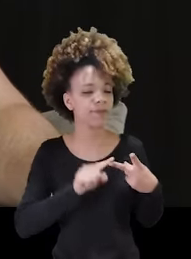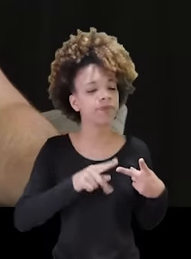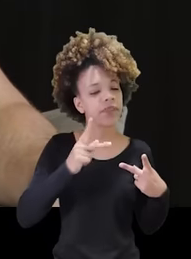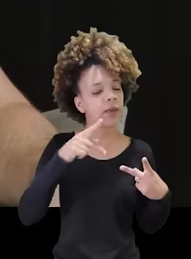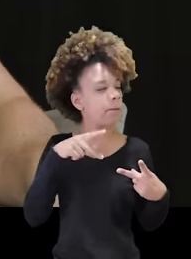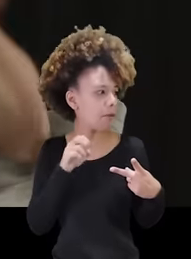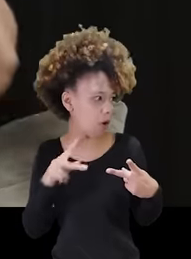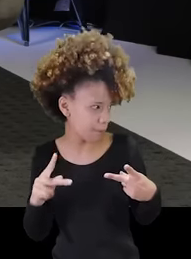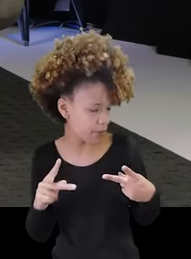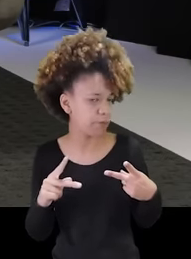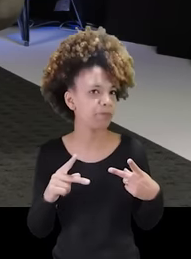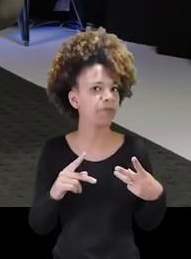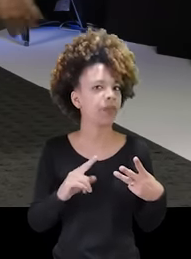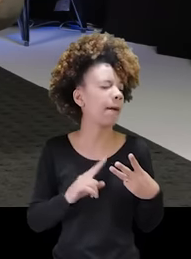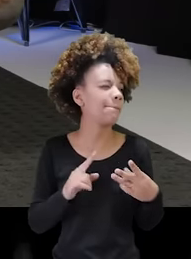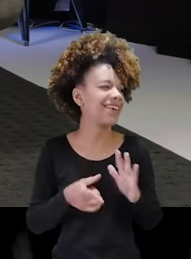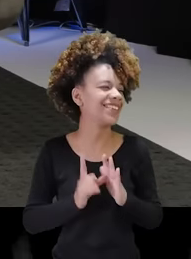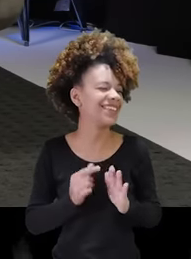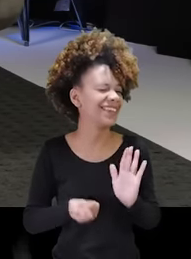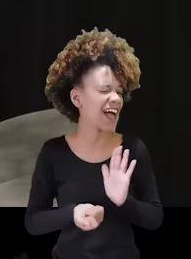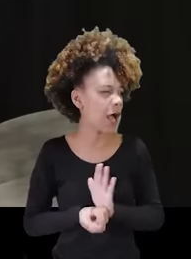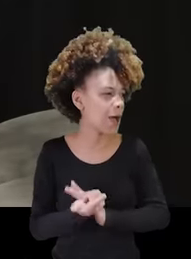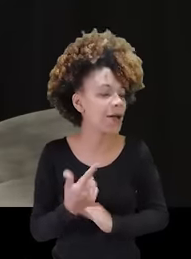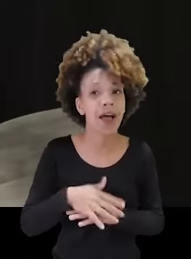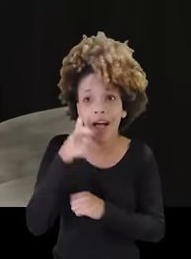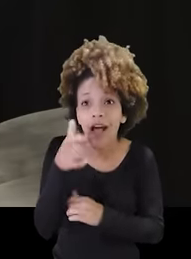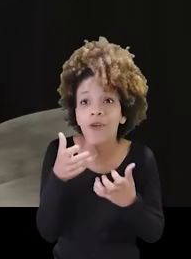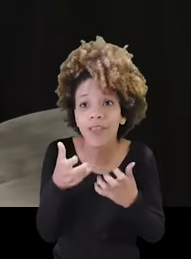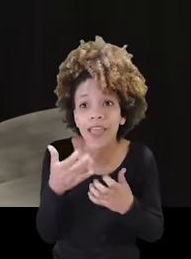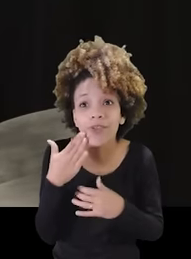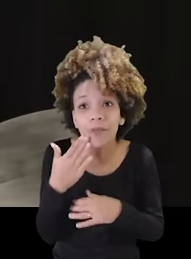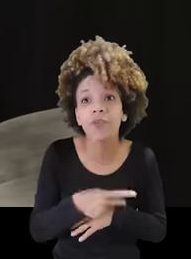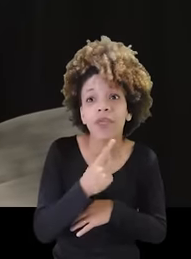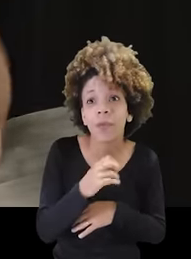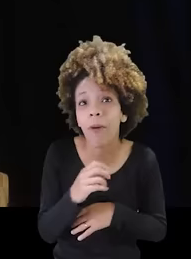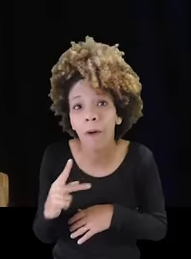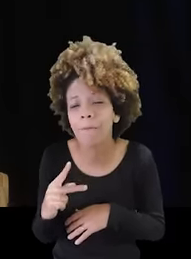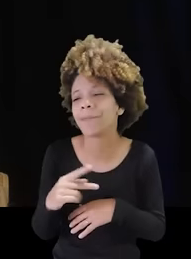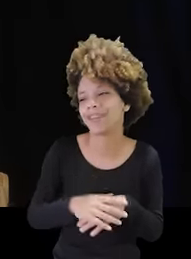falar de k-pop mas antes eu vou falar do patrocinador porque eu deixo é que o cara eu quero saber